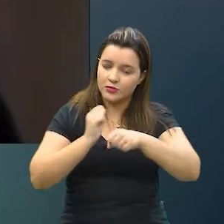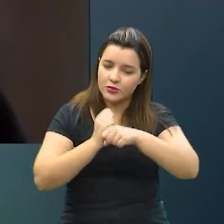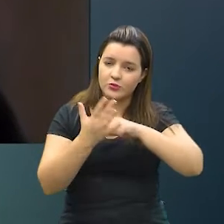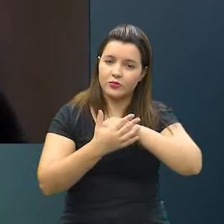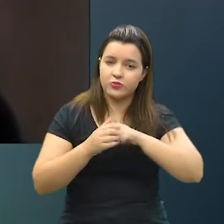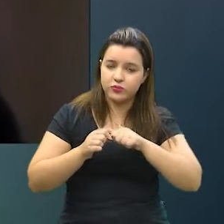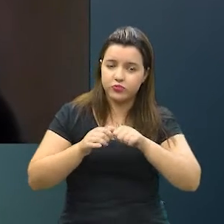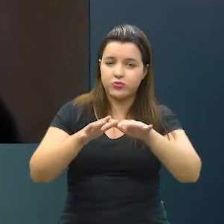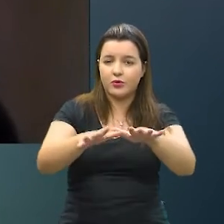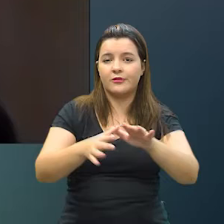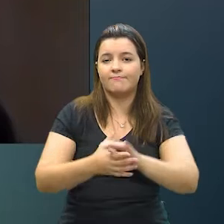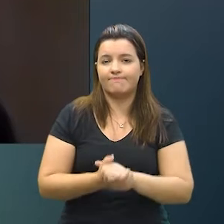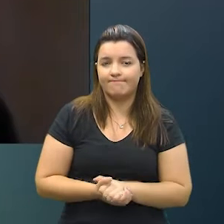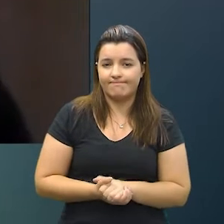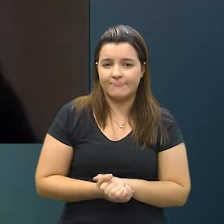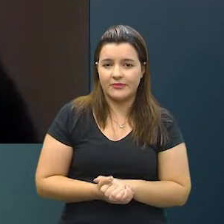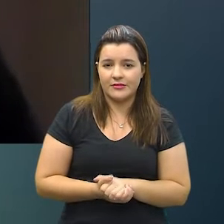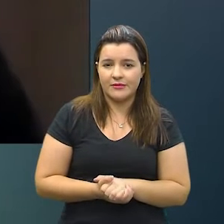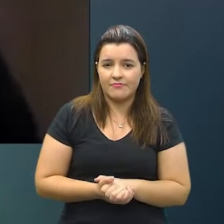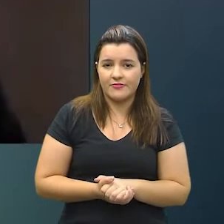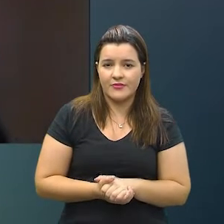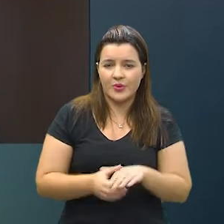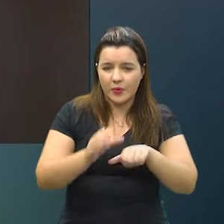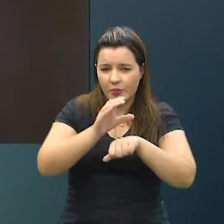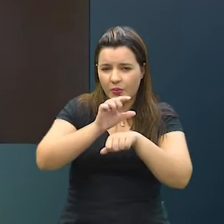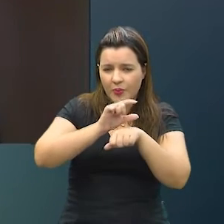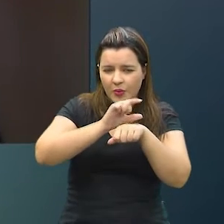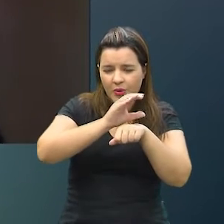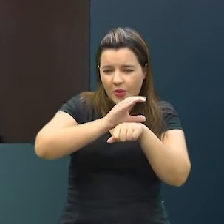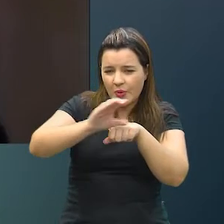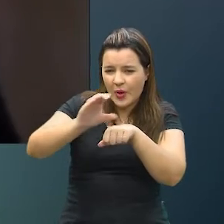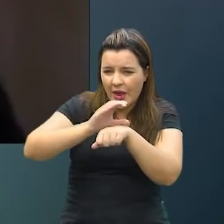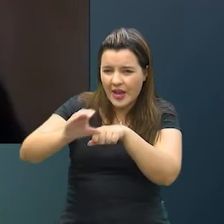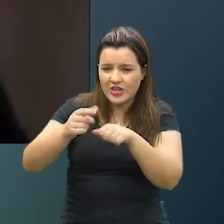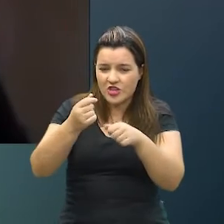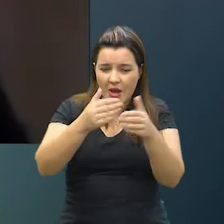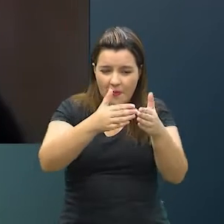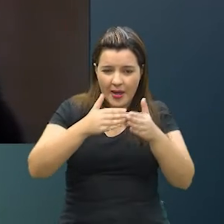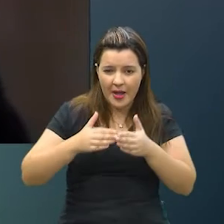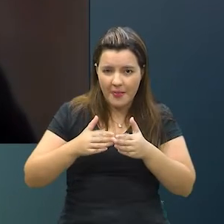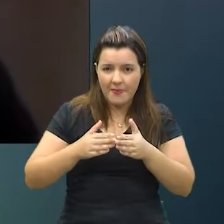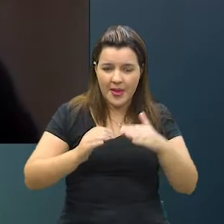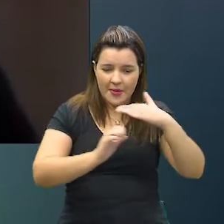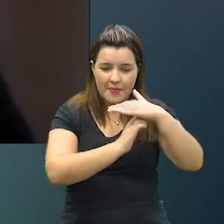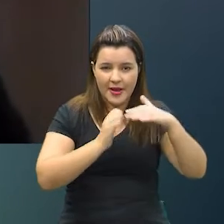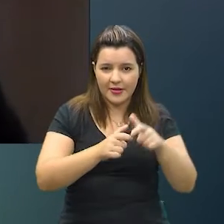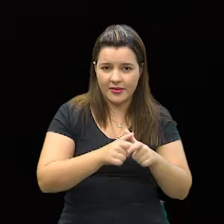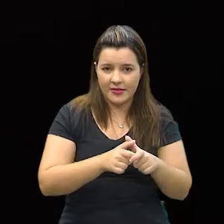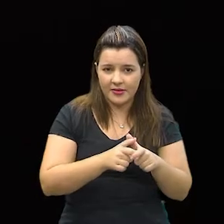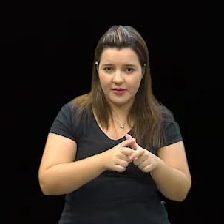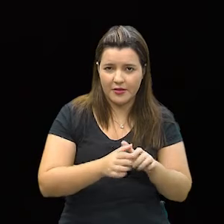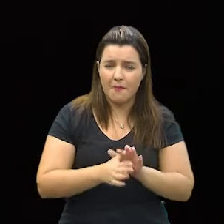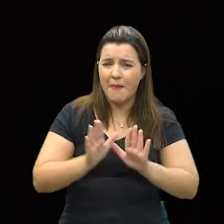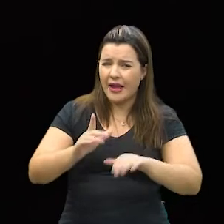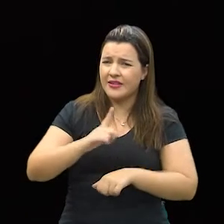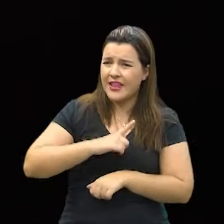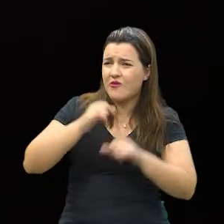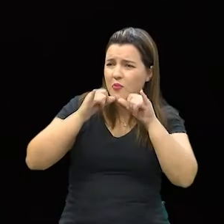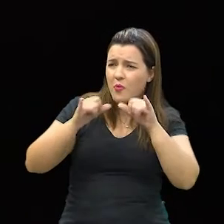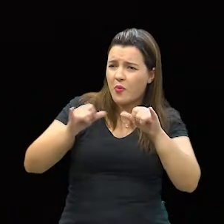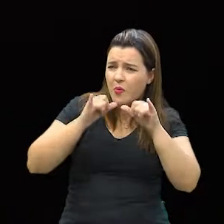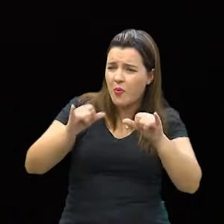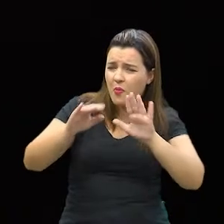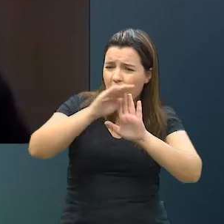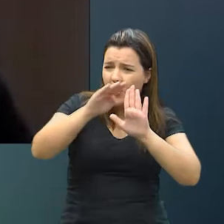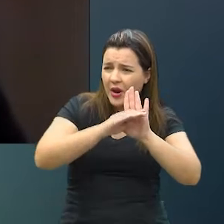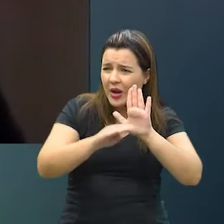pandemia, basicamente, todo o crédito para a pequena empresa, ela se extinguiu, ela não existe. Então, se você realmente for tentar... Mesmo com esse programa